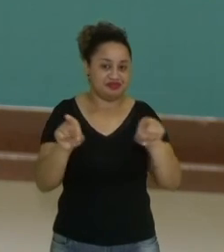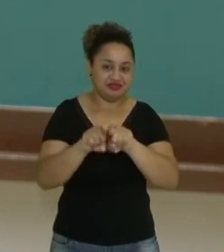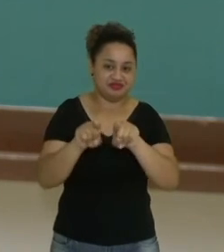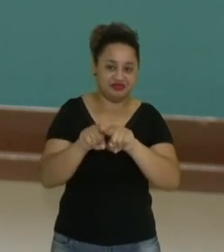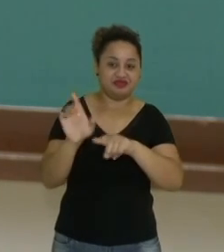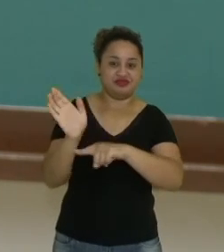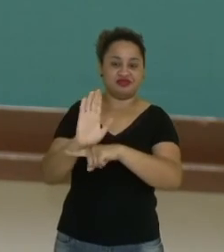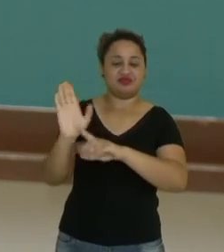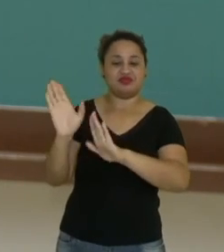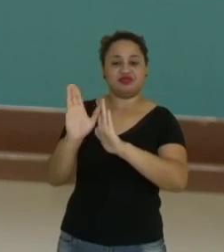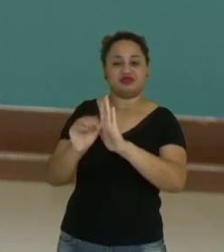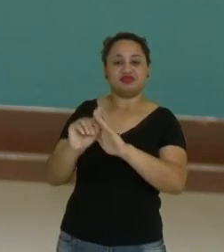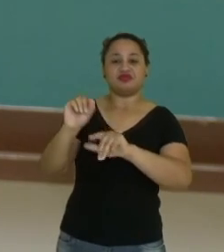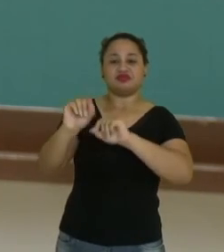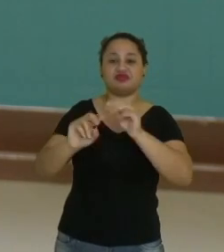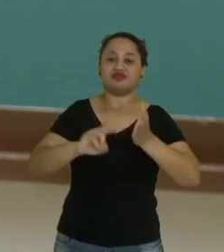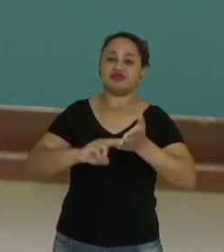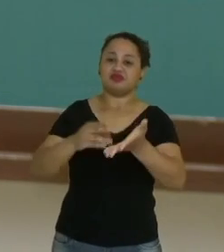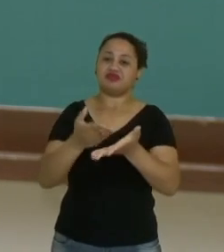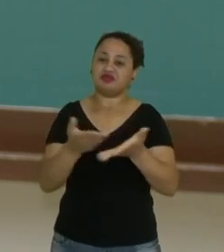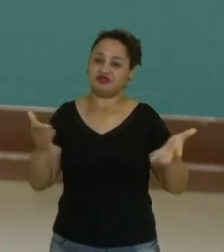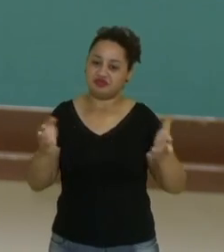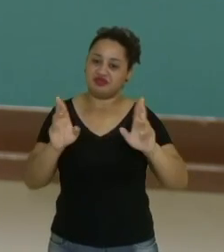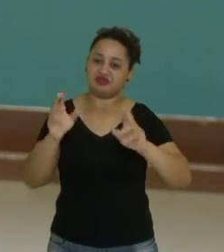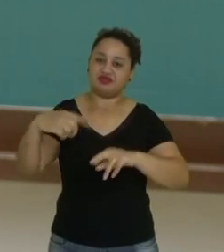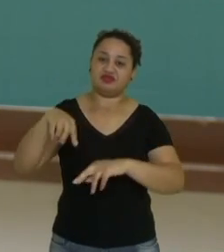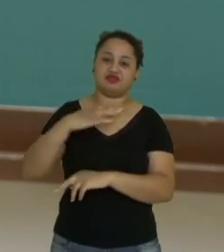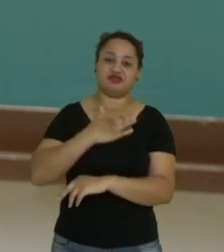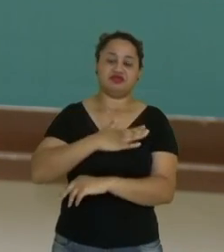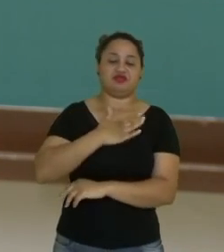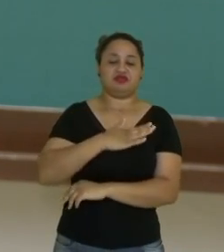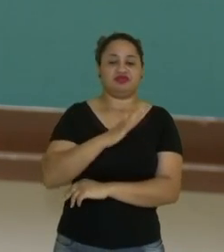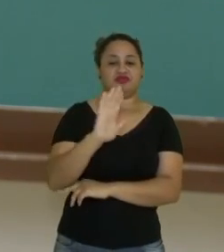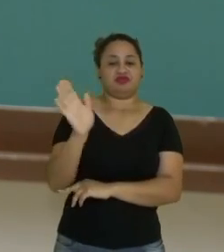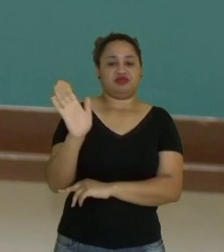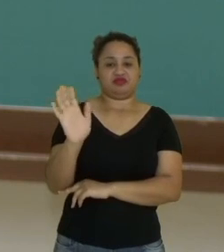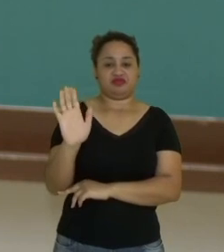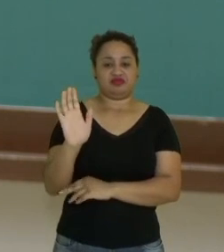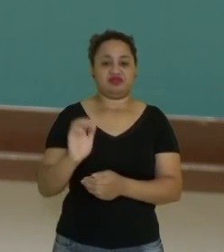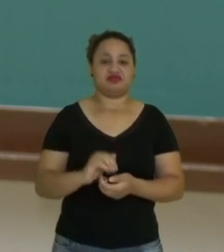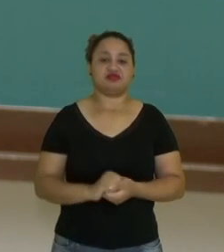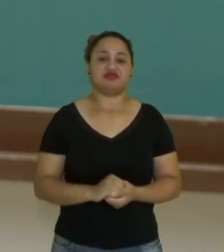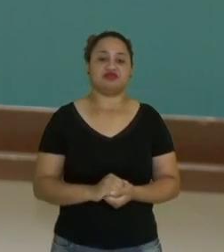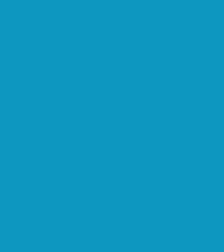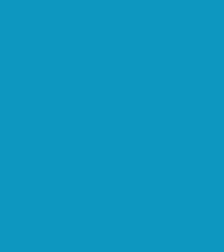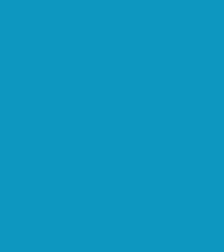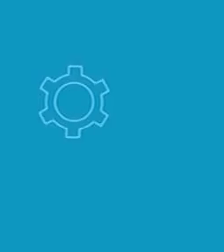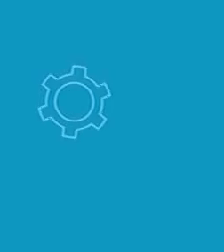Neste vídeo falamos sobre carta aberta. Espero que vocês tenham gostado e até breve.